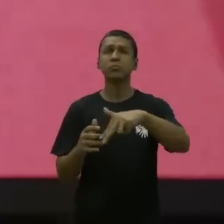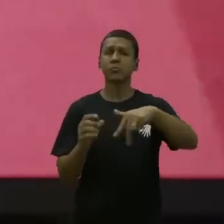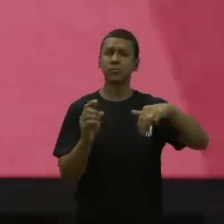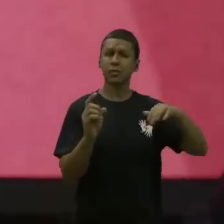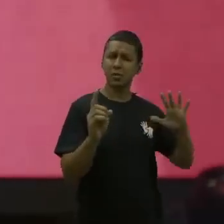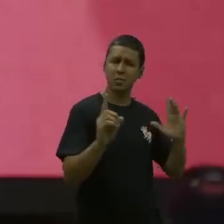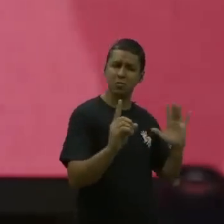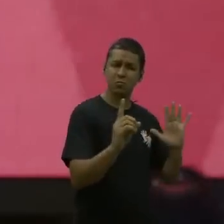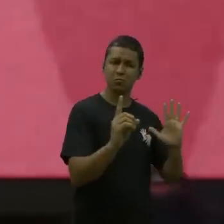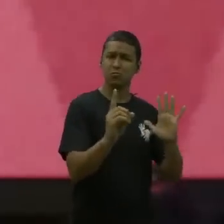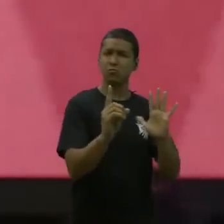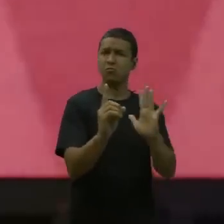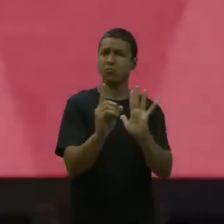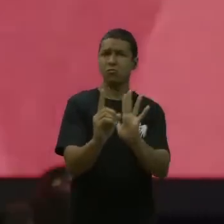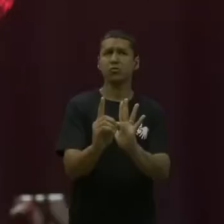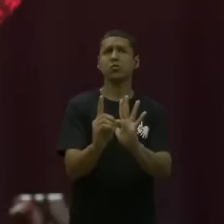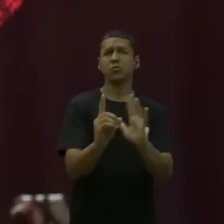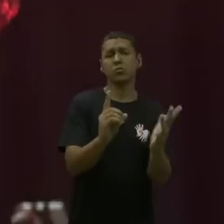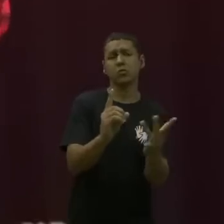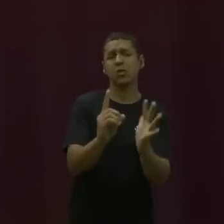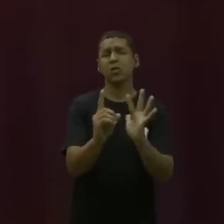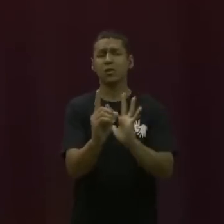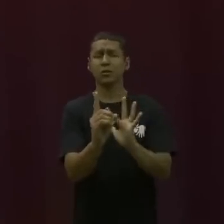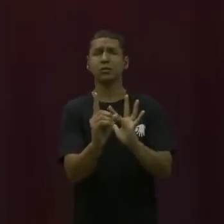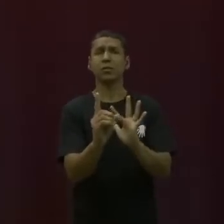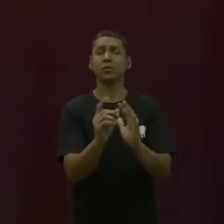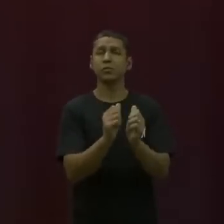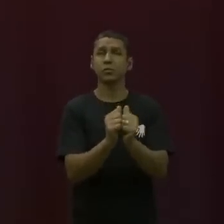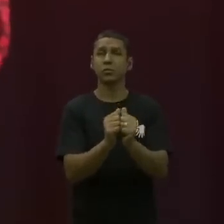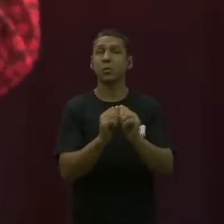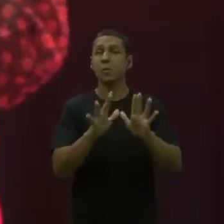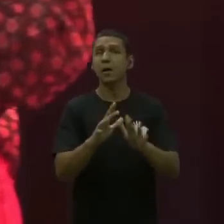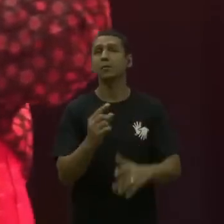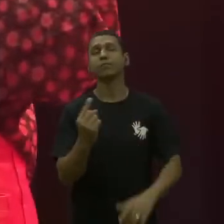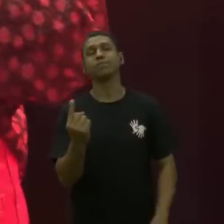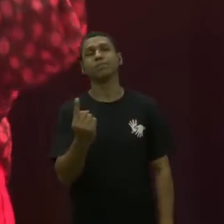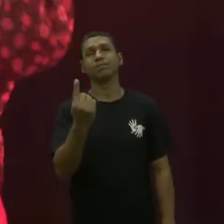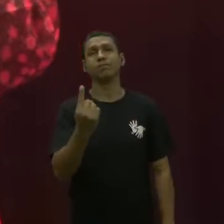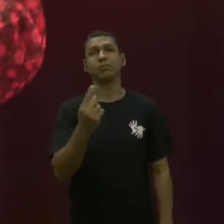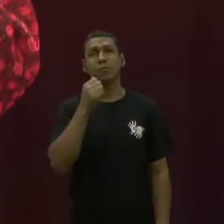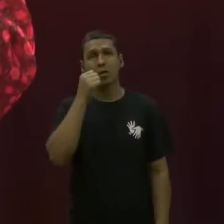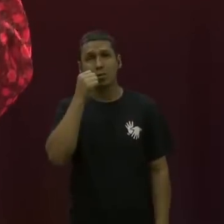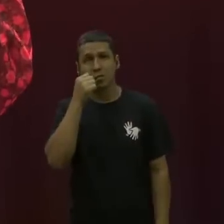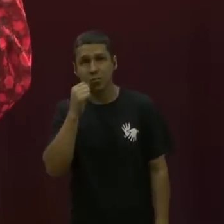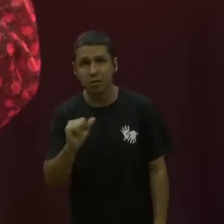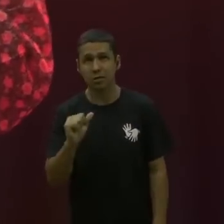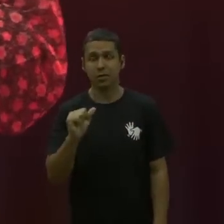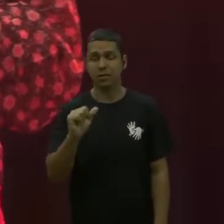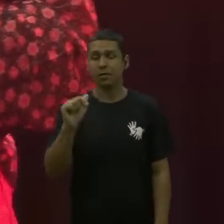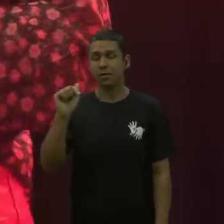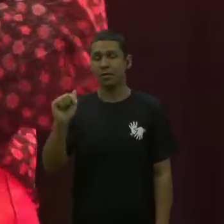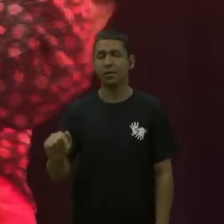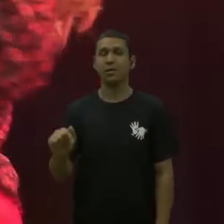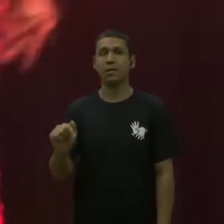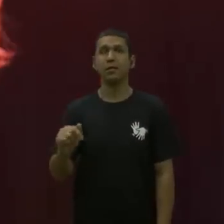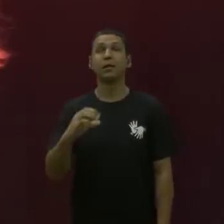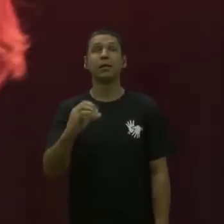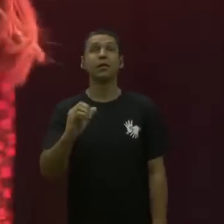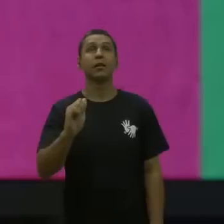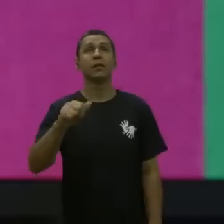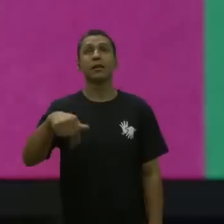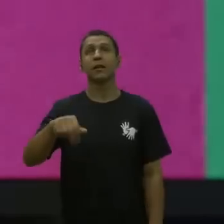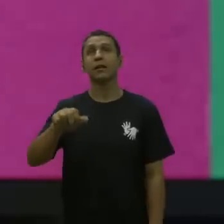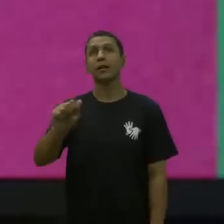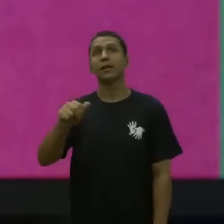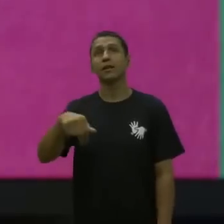uma multidão que sempre estava ao redor dele. Só que uma mulher, ela era cananeia, ela não